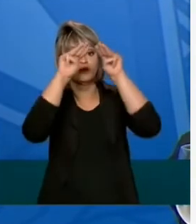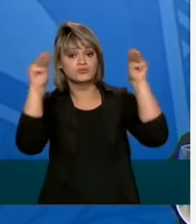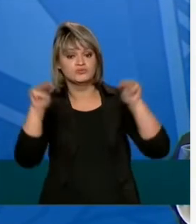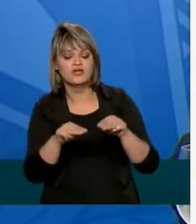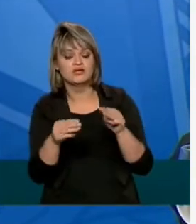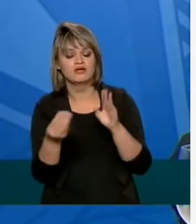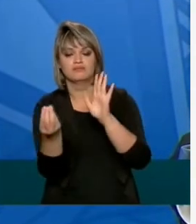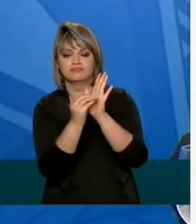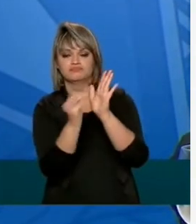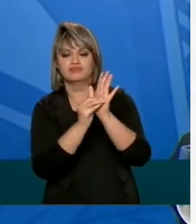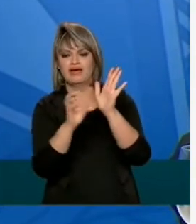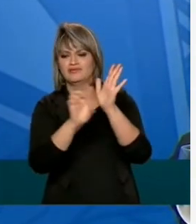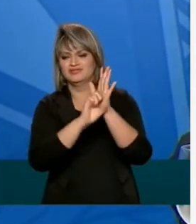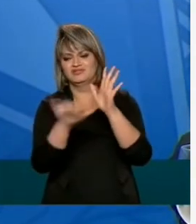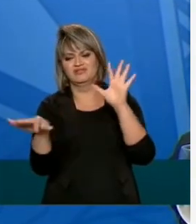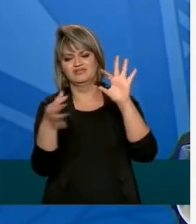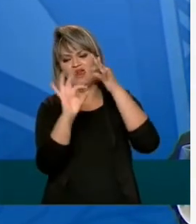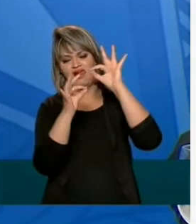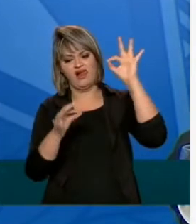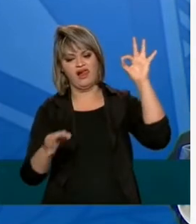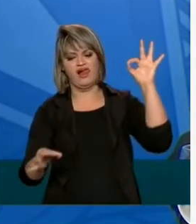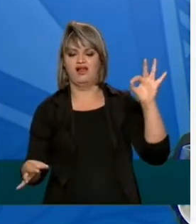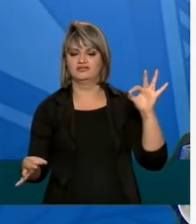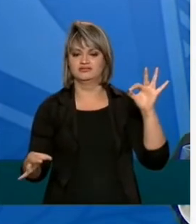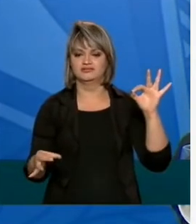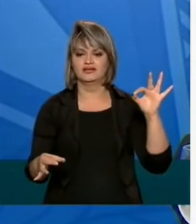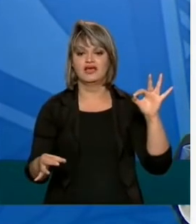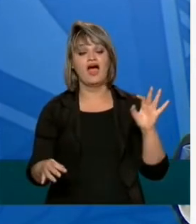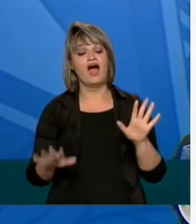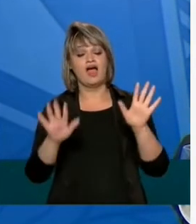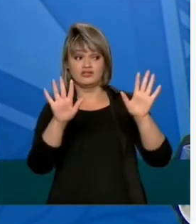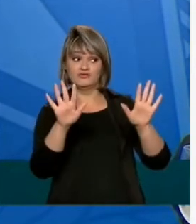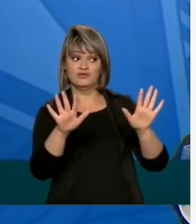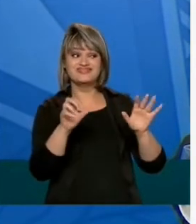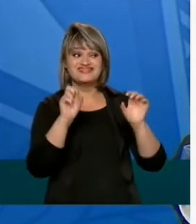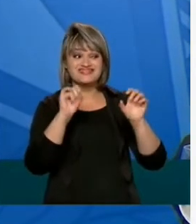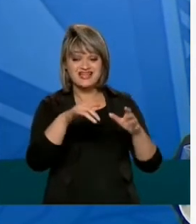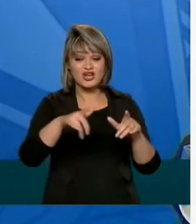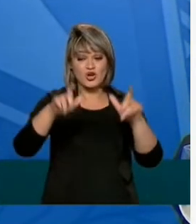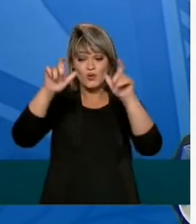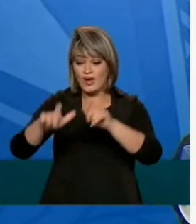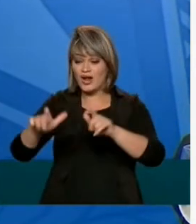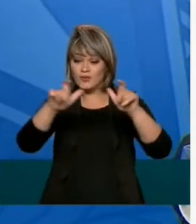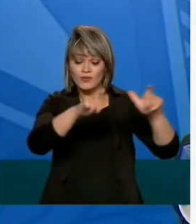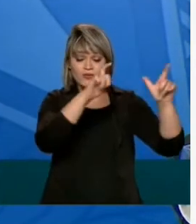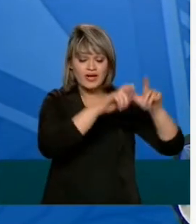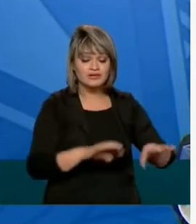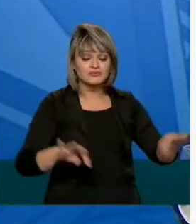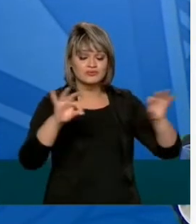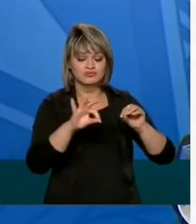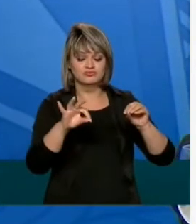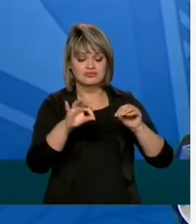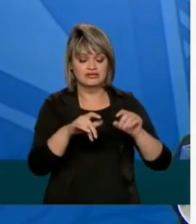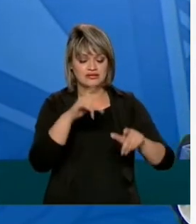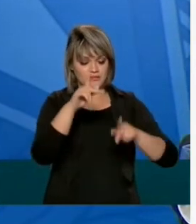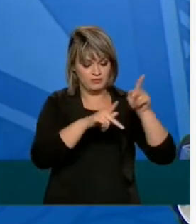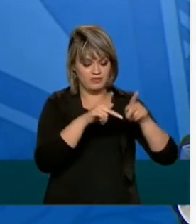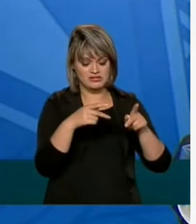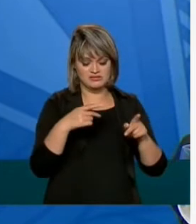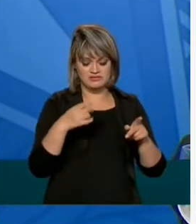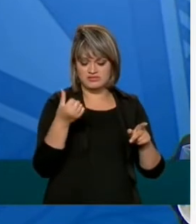A gente ia ter um edital enorme. E a gente disse, se todas as localidades acima de 600